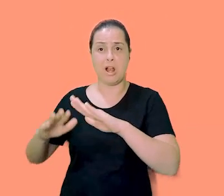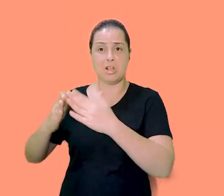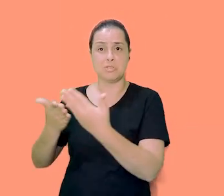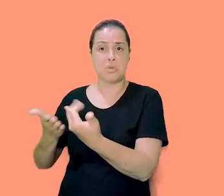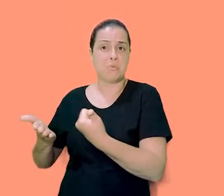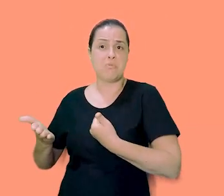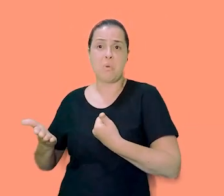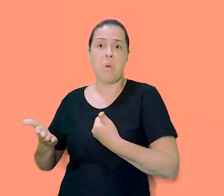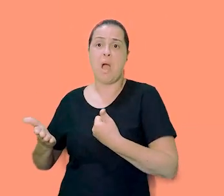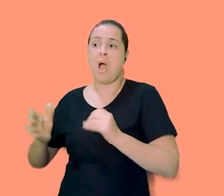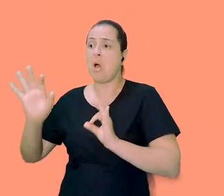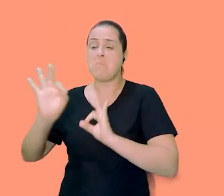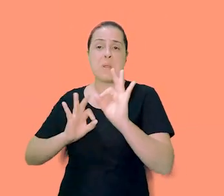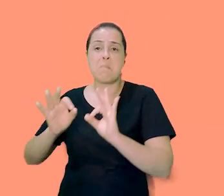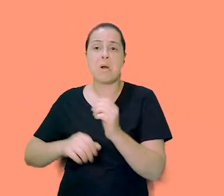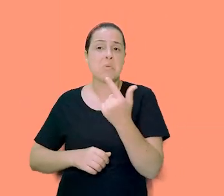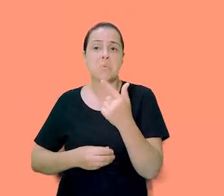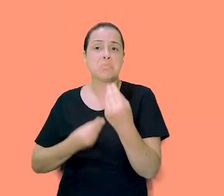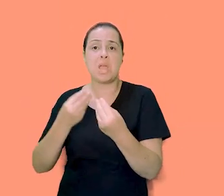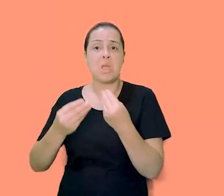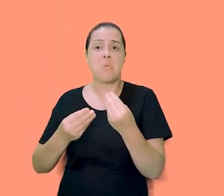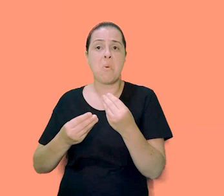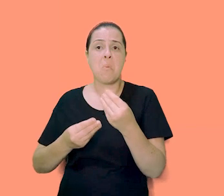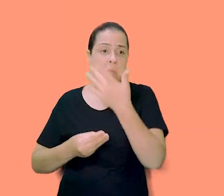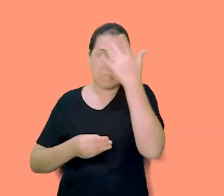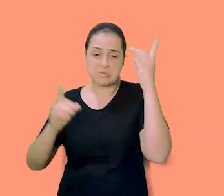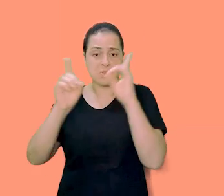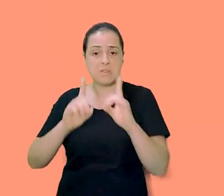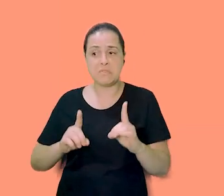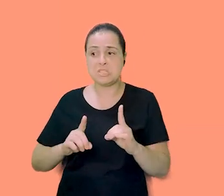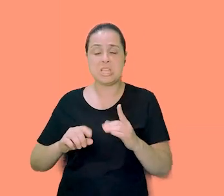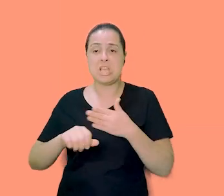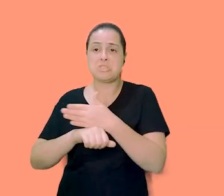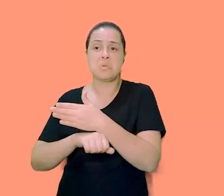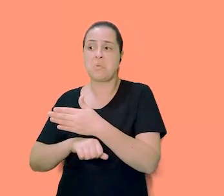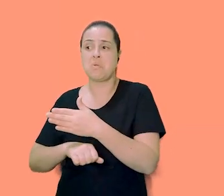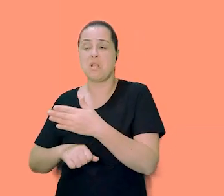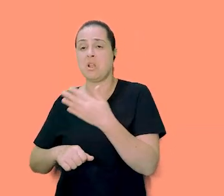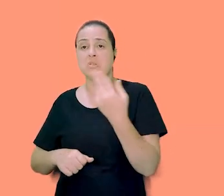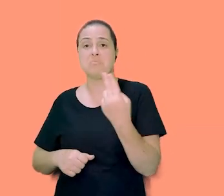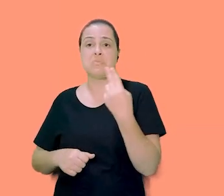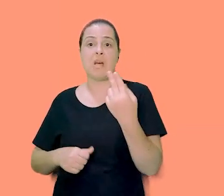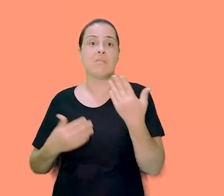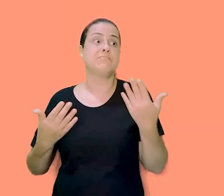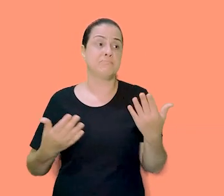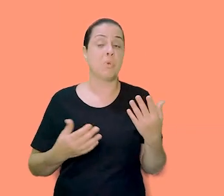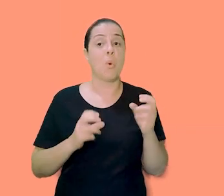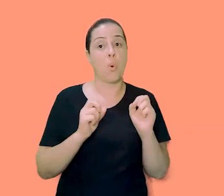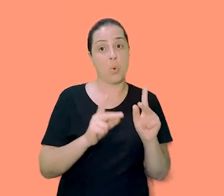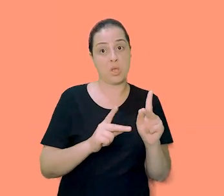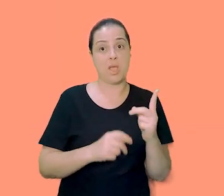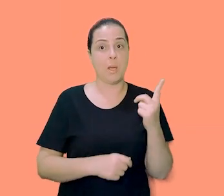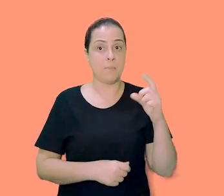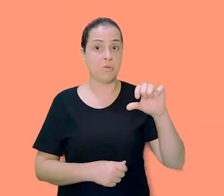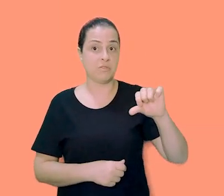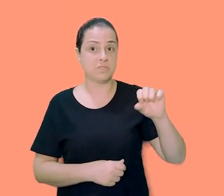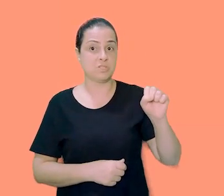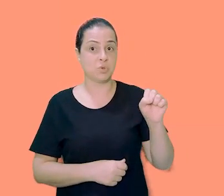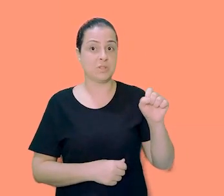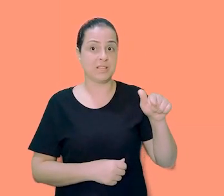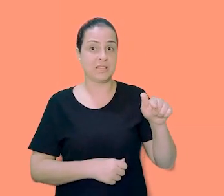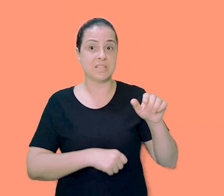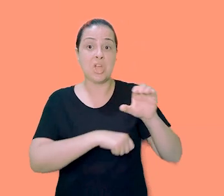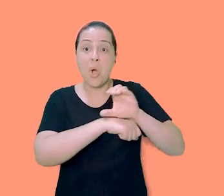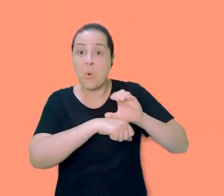para ter alunos com deficiência, né? Isso na década de 80, né? A gente não tinha... Pensei em 87, tá? A gente não tinha nem a Constituição